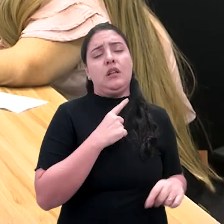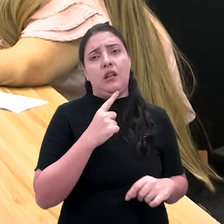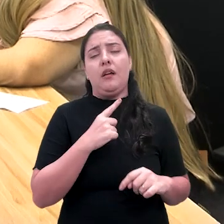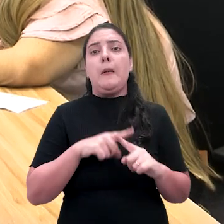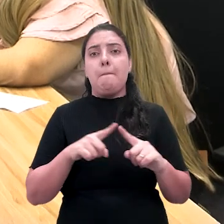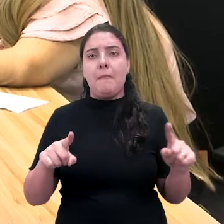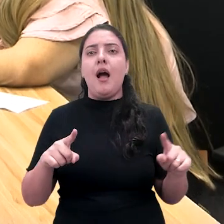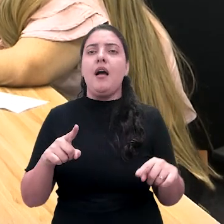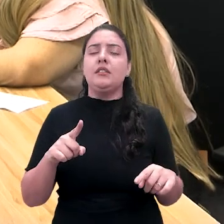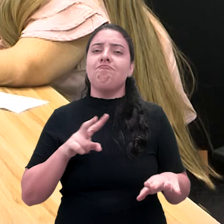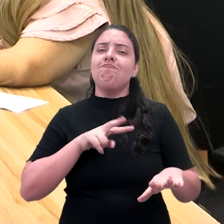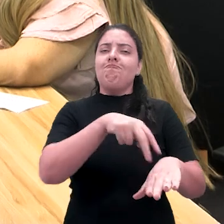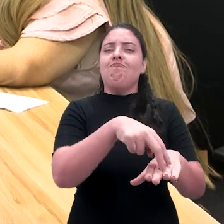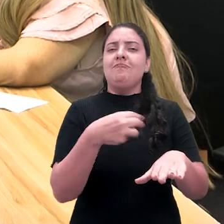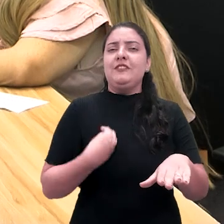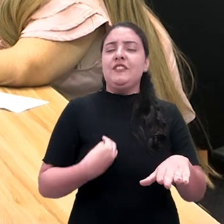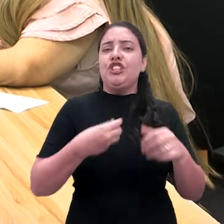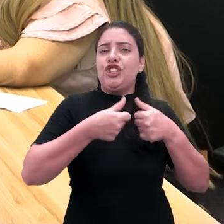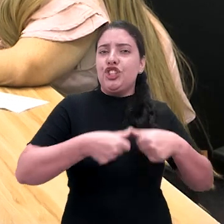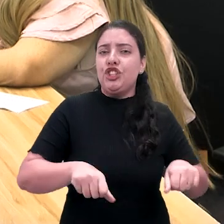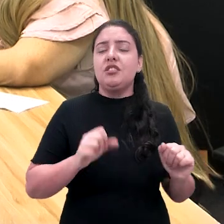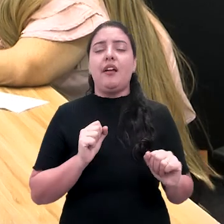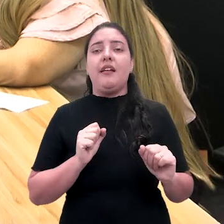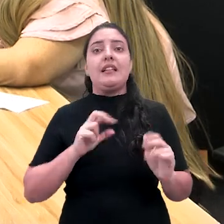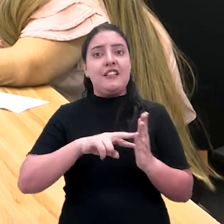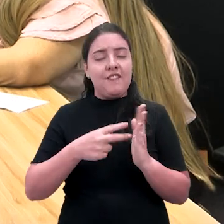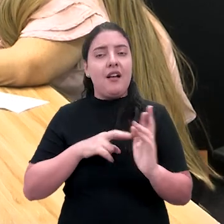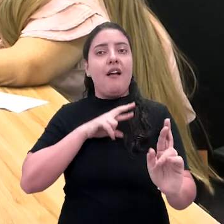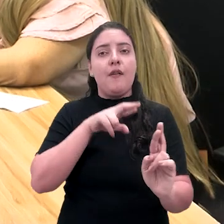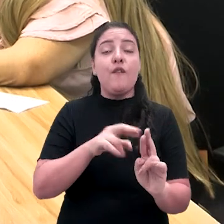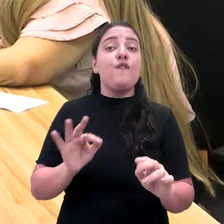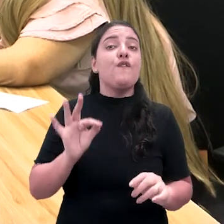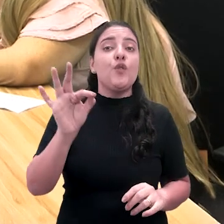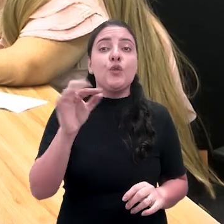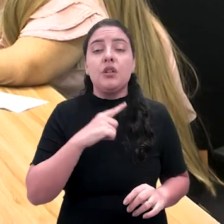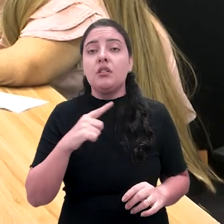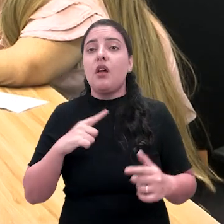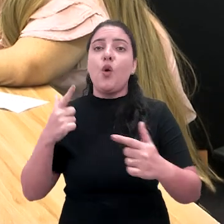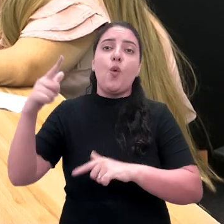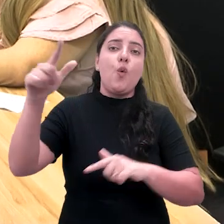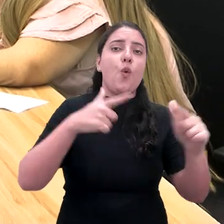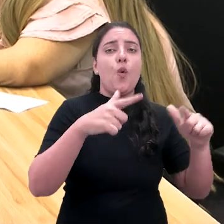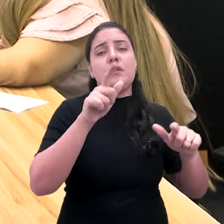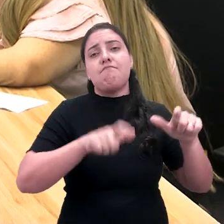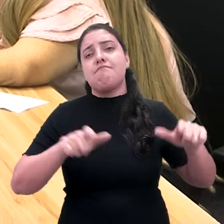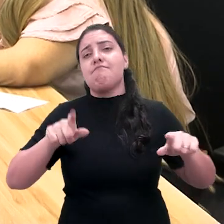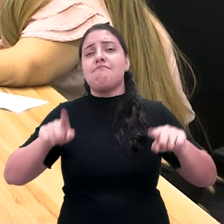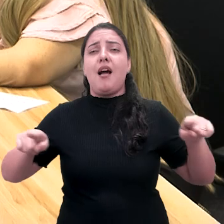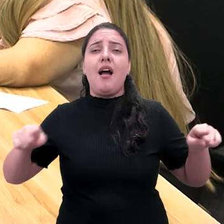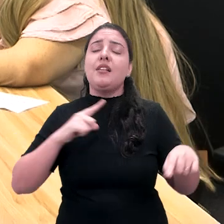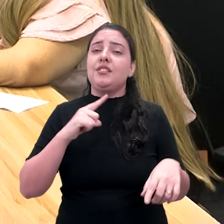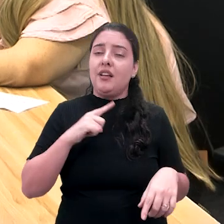gente estar lá é representatividade também para que no futuro tenham outras. Muitas mais, né? Muitas